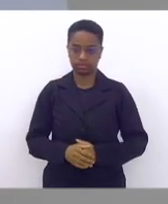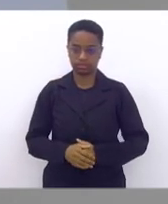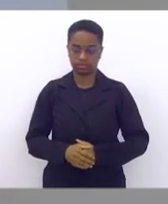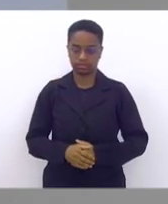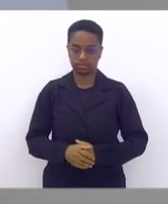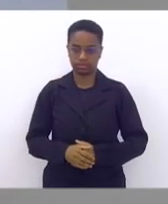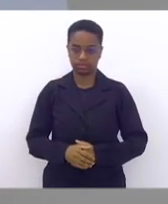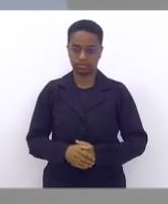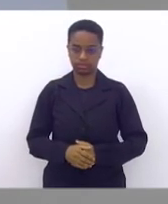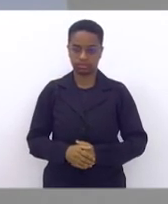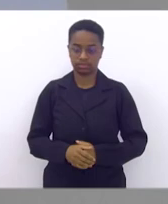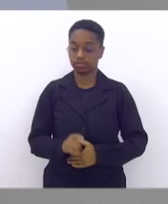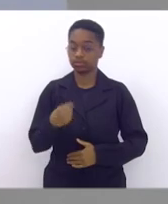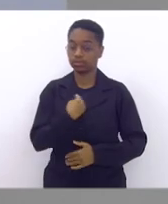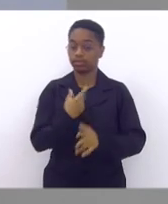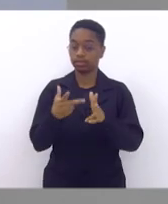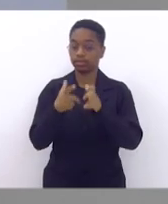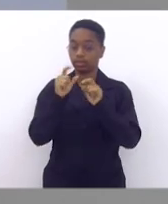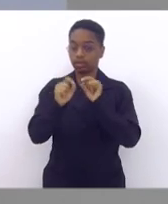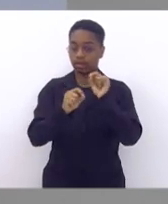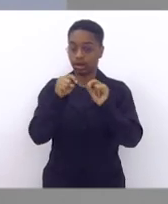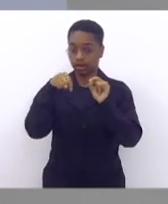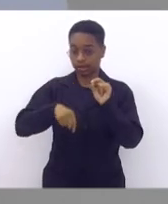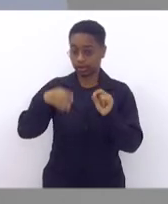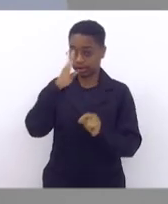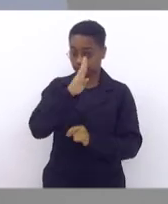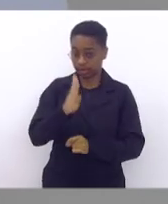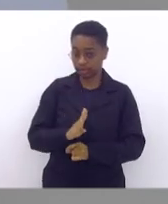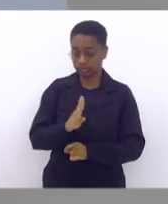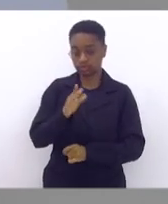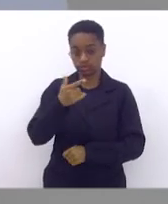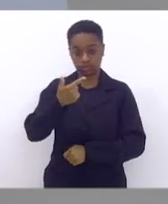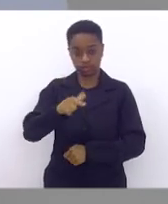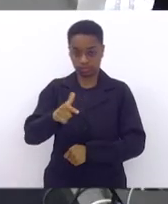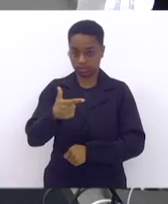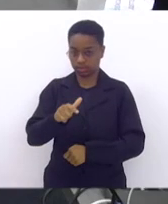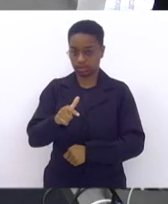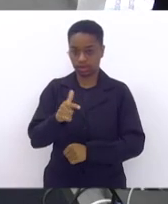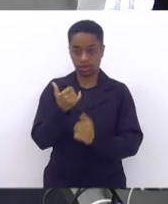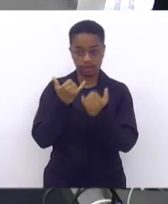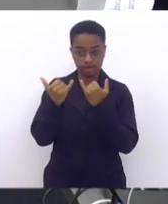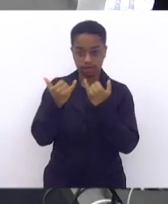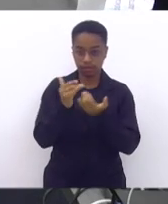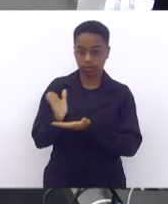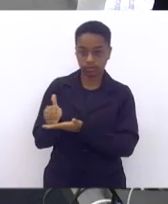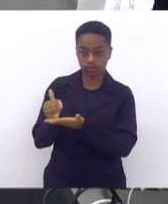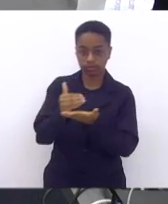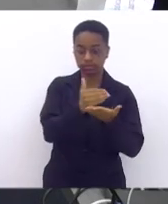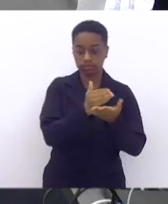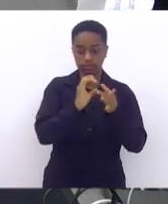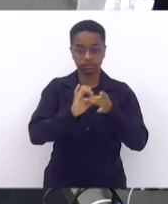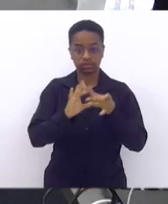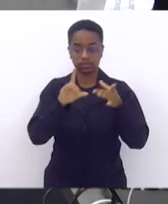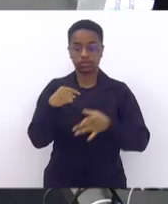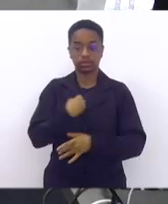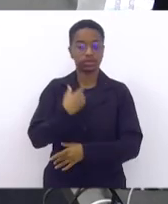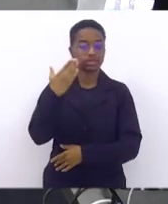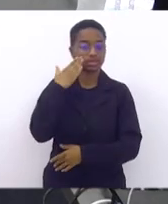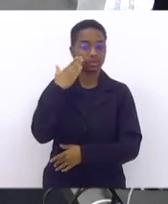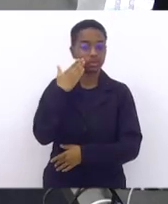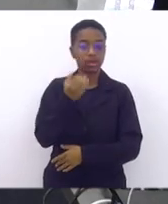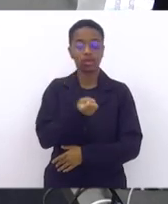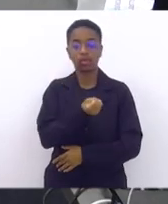o que nós vemos? Que, no Brasil, nós não temos... dados compilados que nos permitam saber